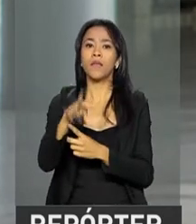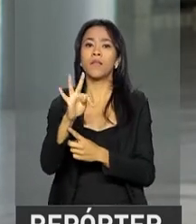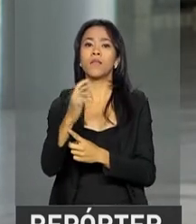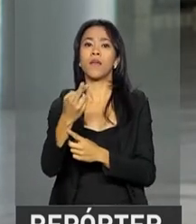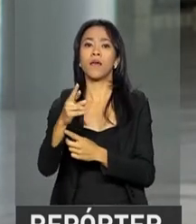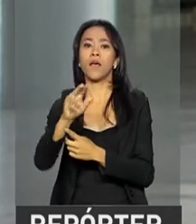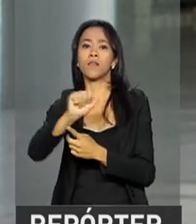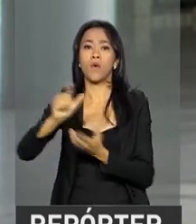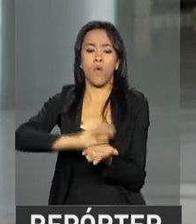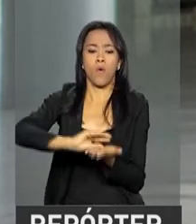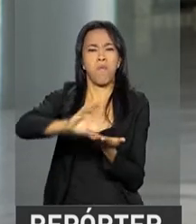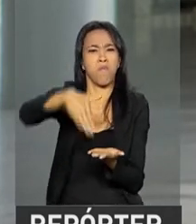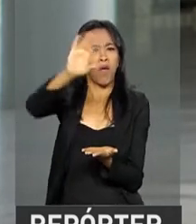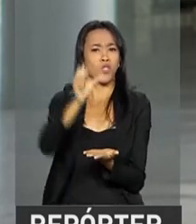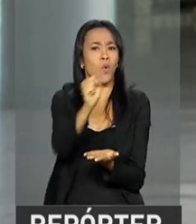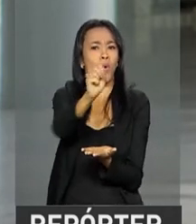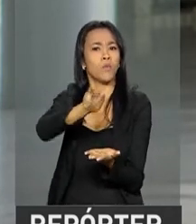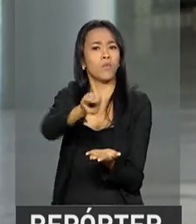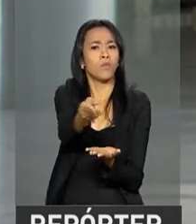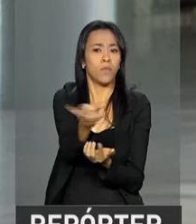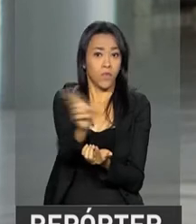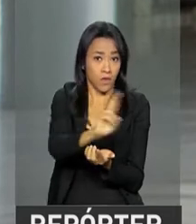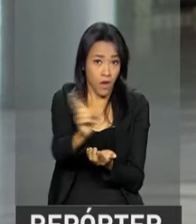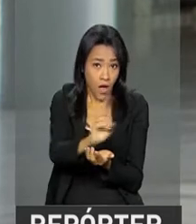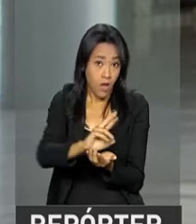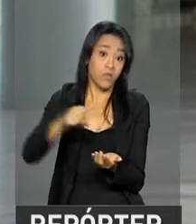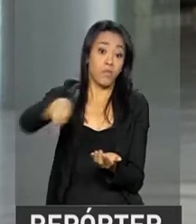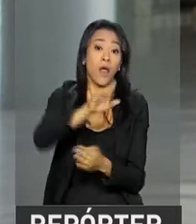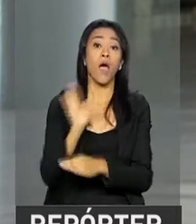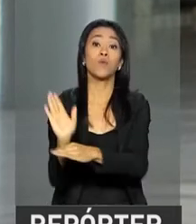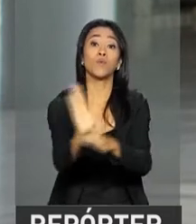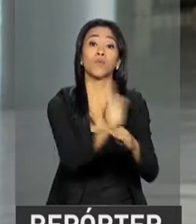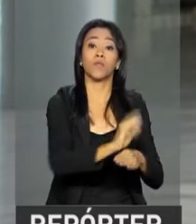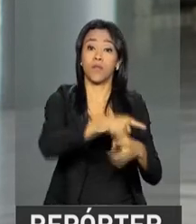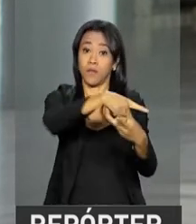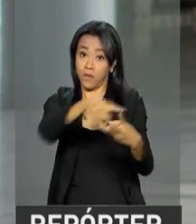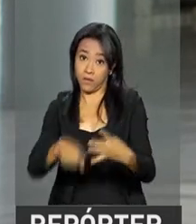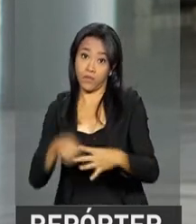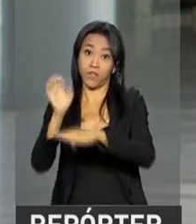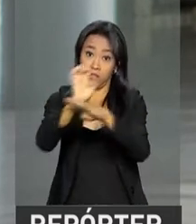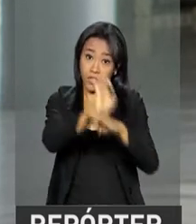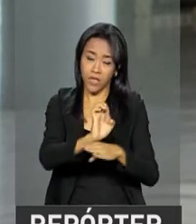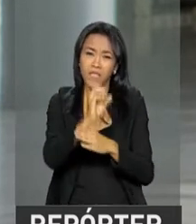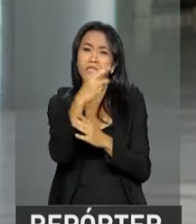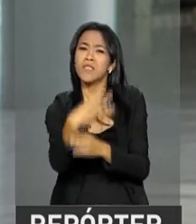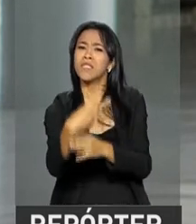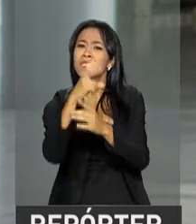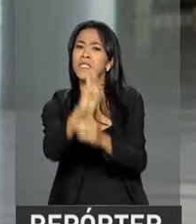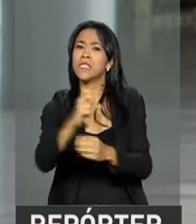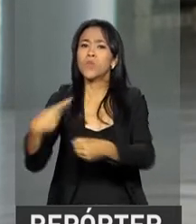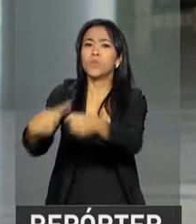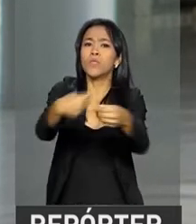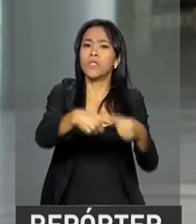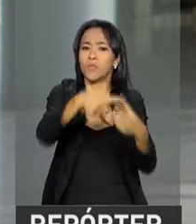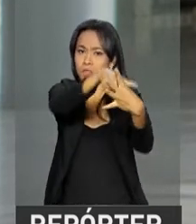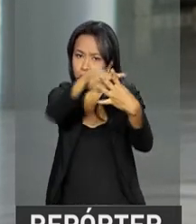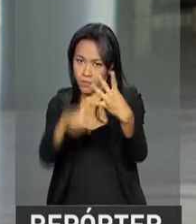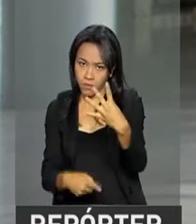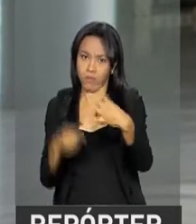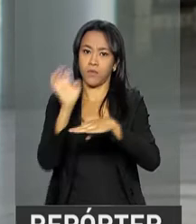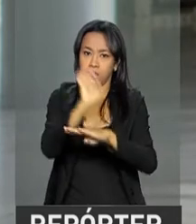8 milhões de reais para ações emergenciais em 35 municípios desses quatro estados